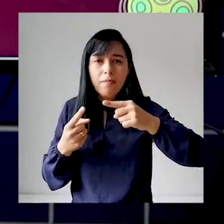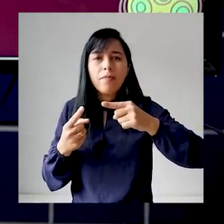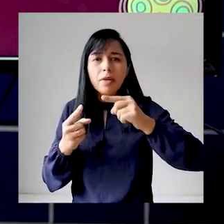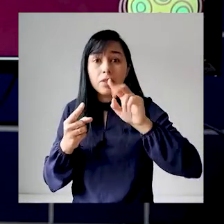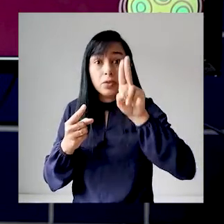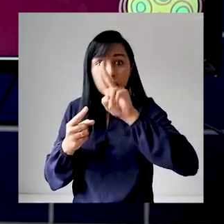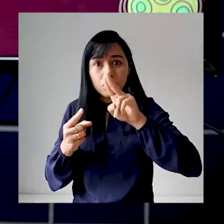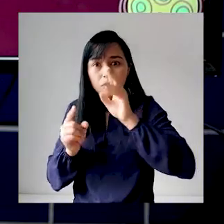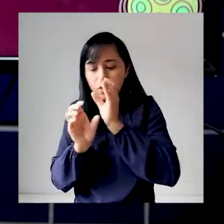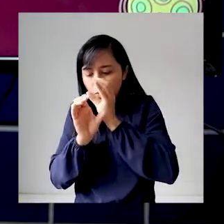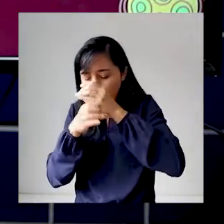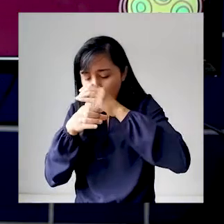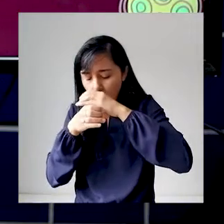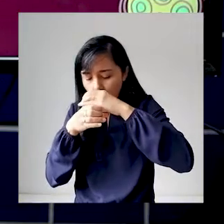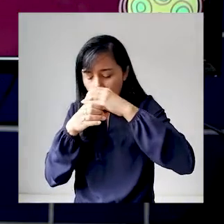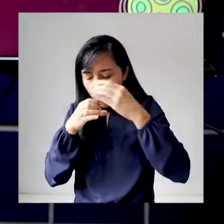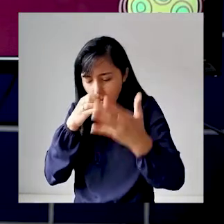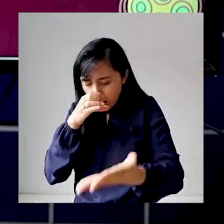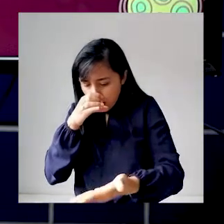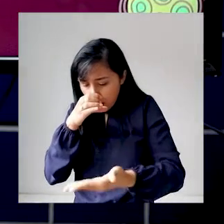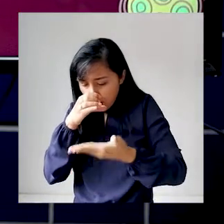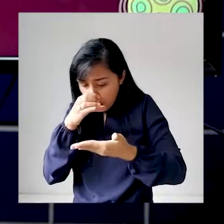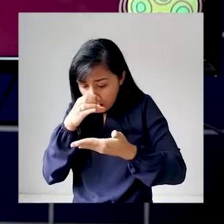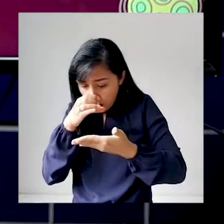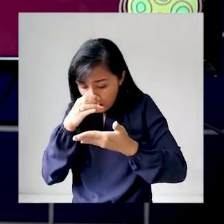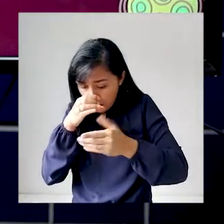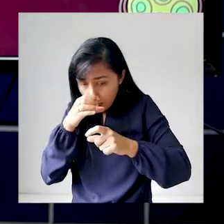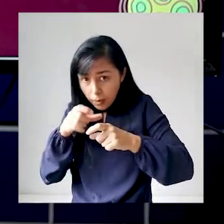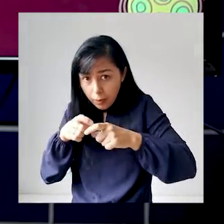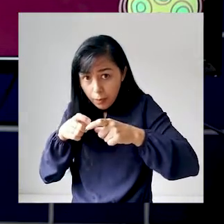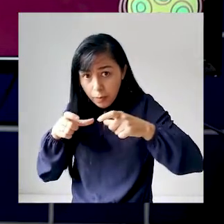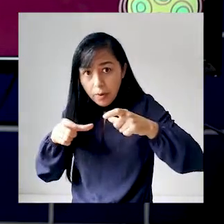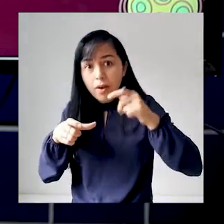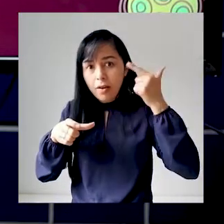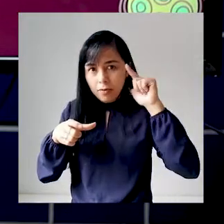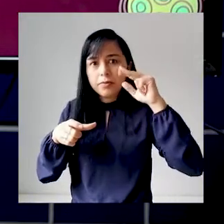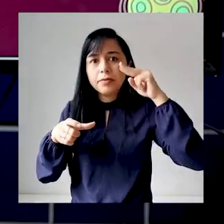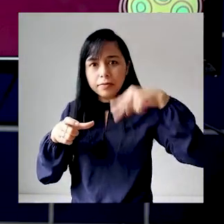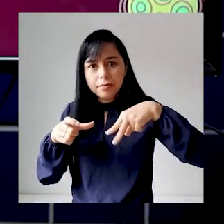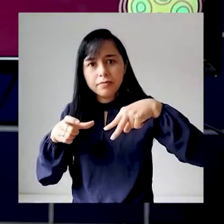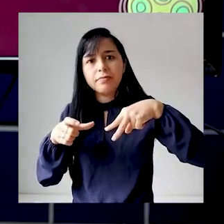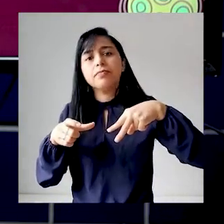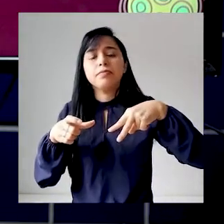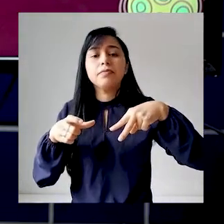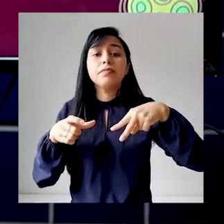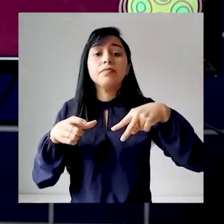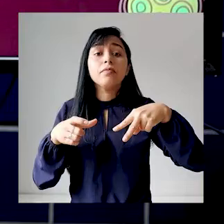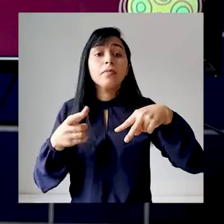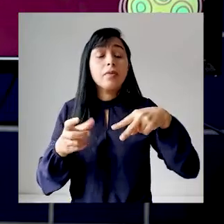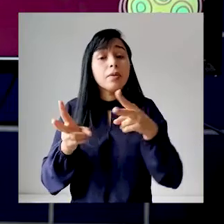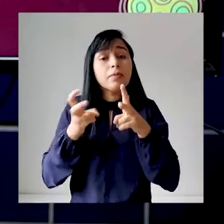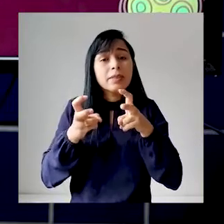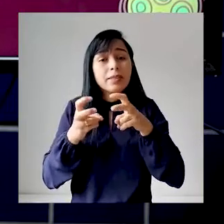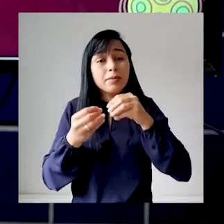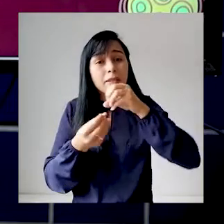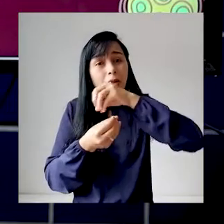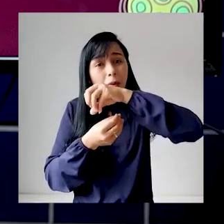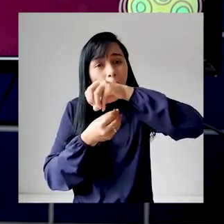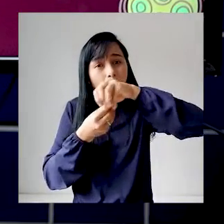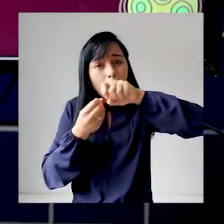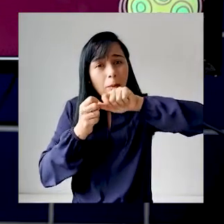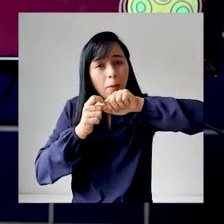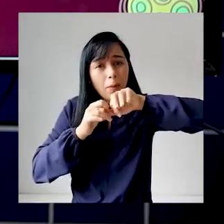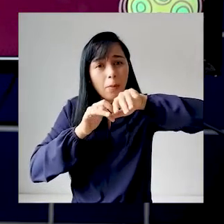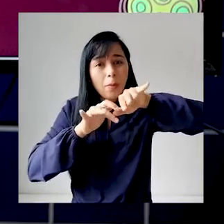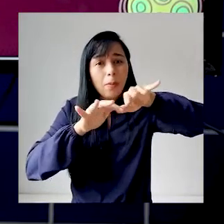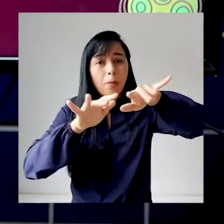enxergá-los a olho nu, somente com o auxílio de um aparelho chamado de microscópio. E eles voam aí